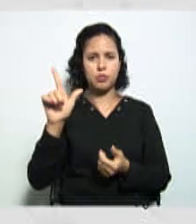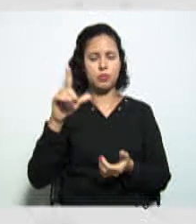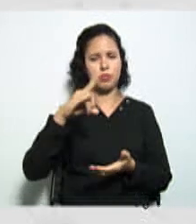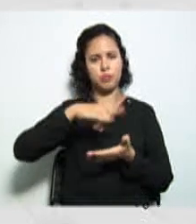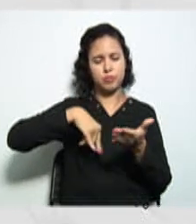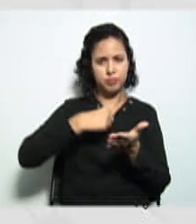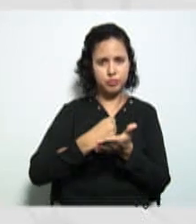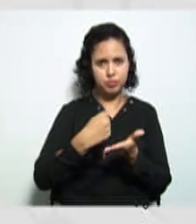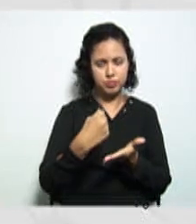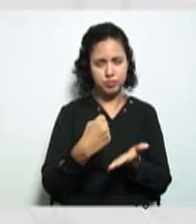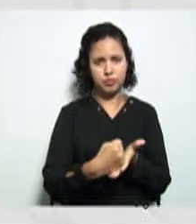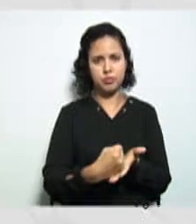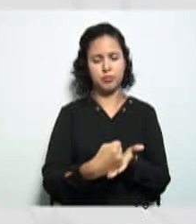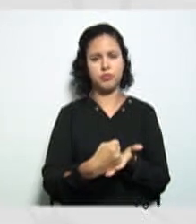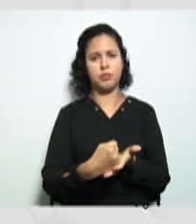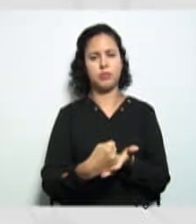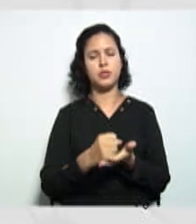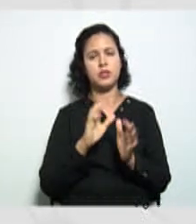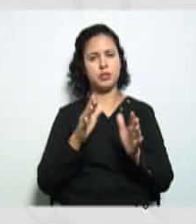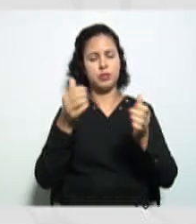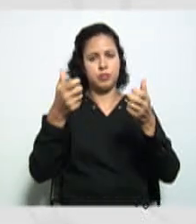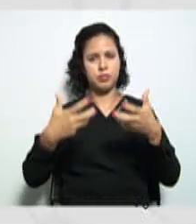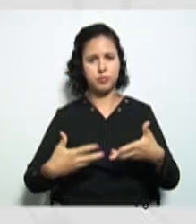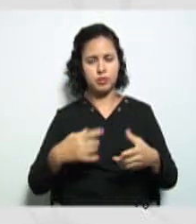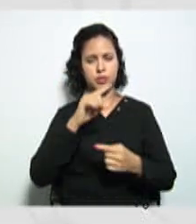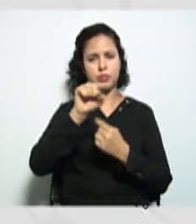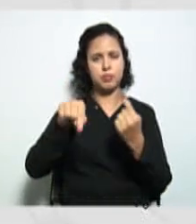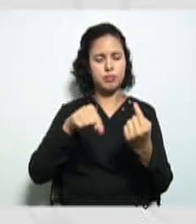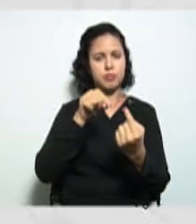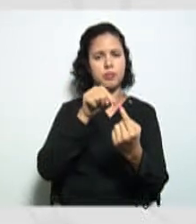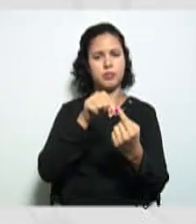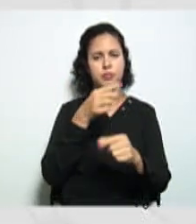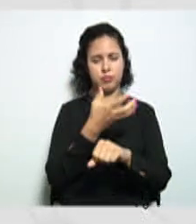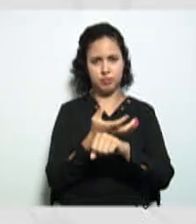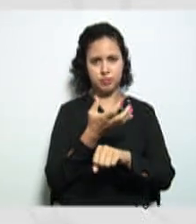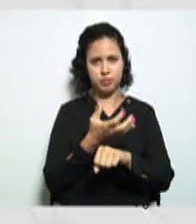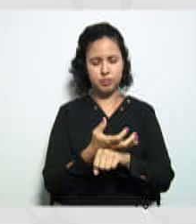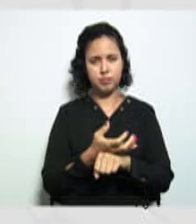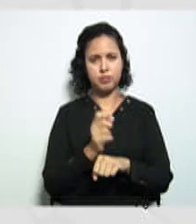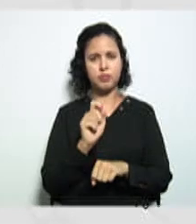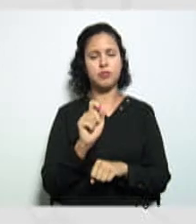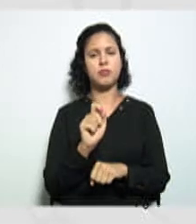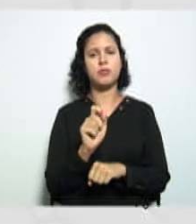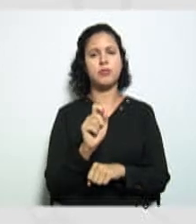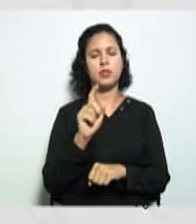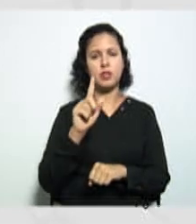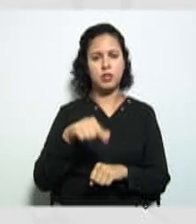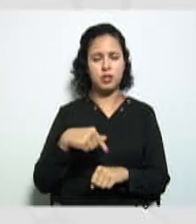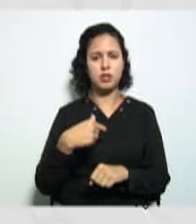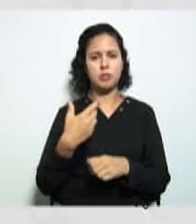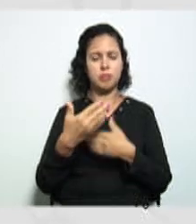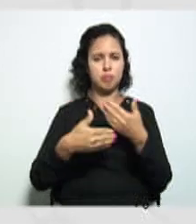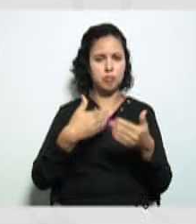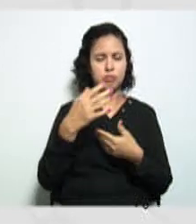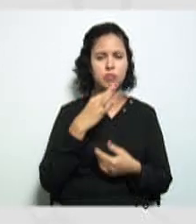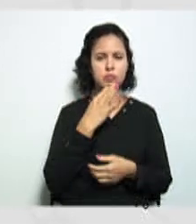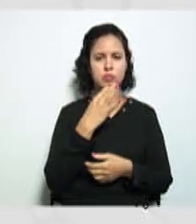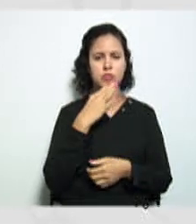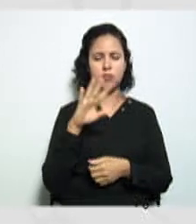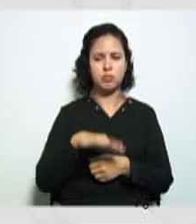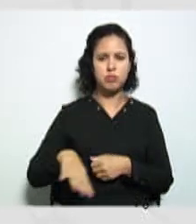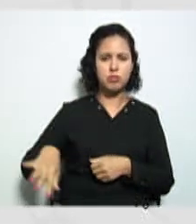documentos, né, que nós listamos para você. Os objetivos da nossa disciplina são articular os conhecimentos dos